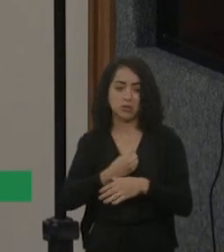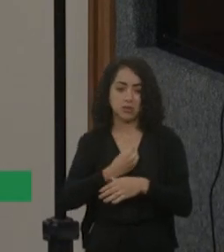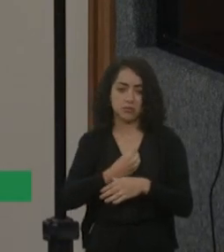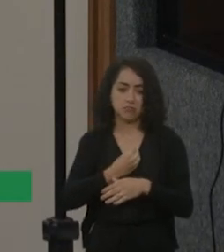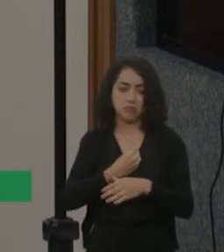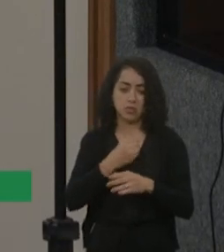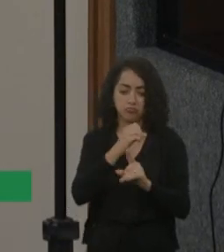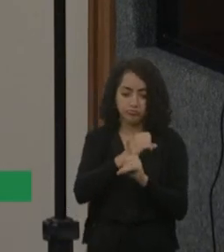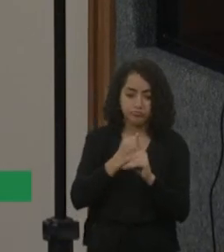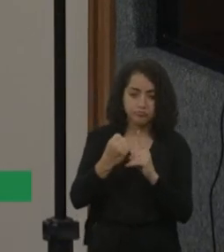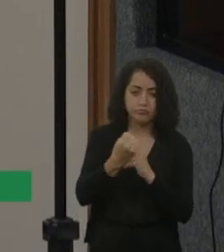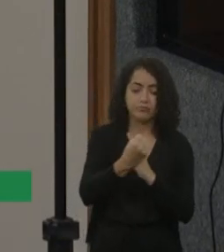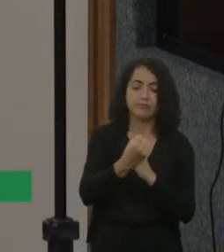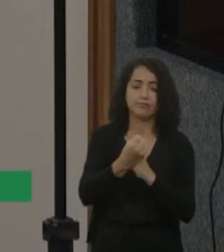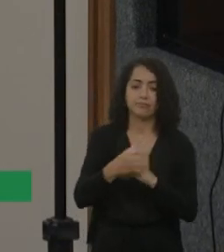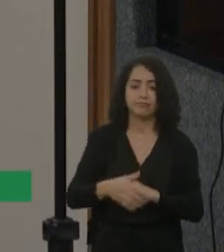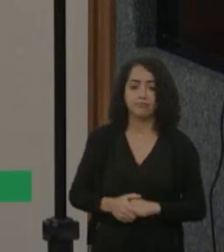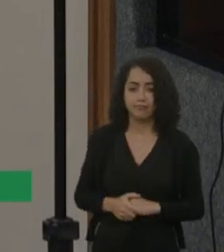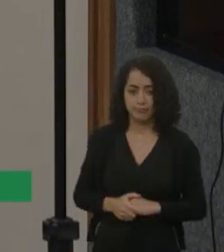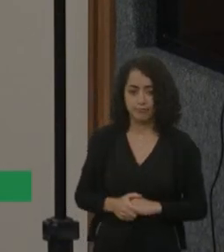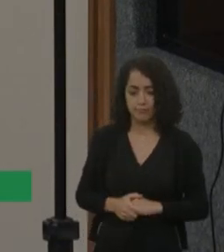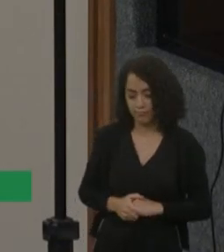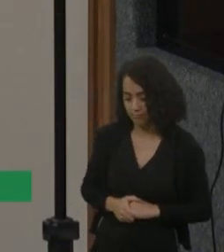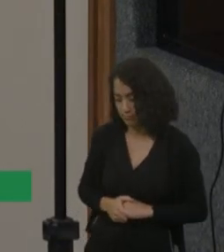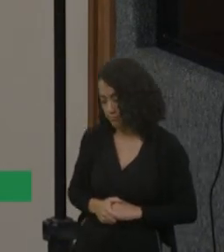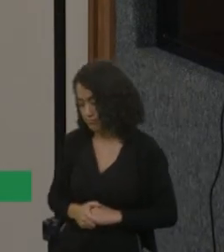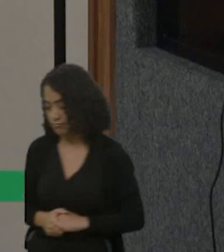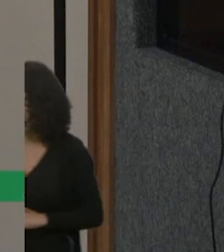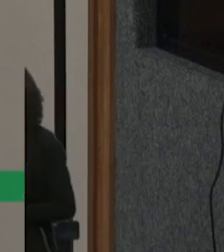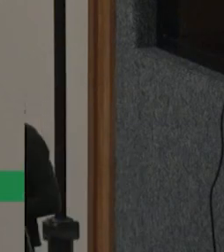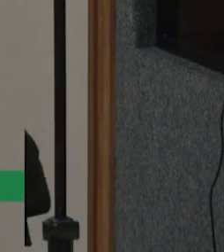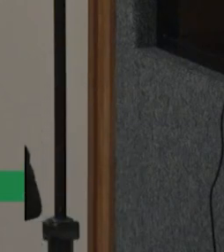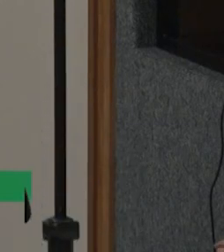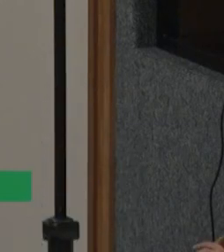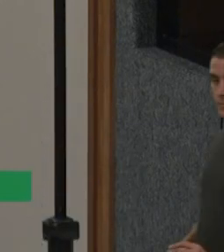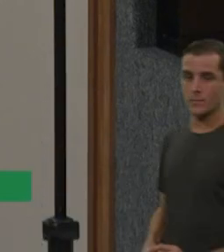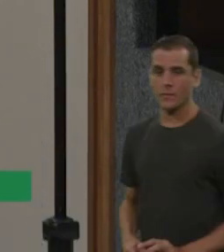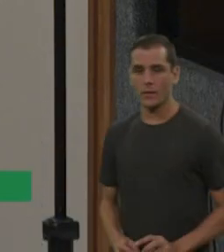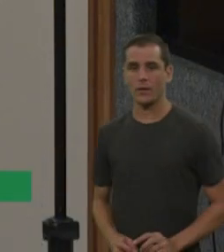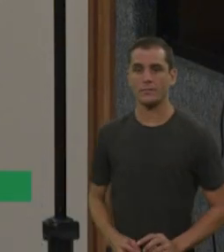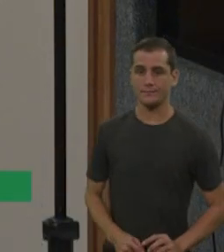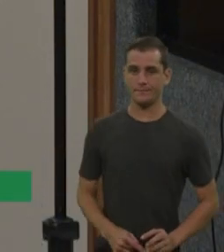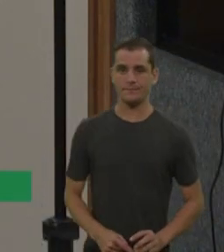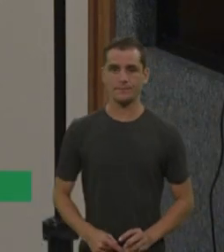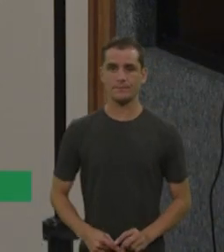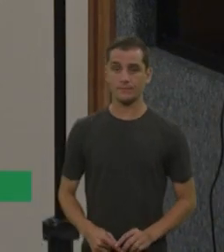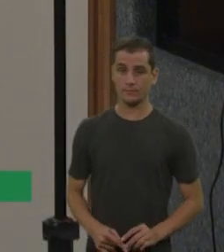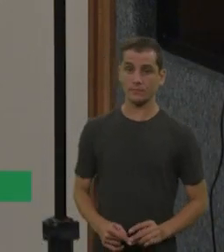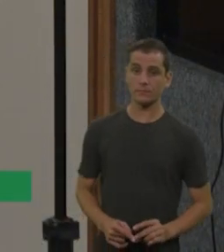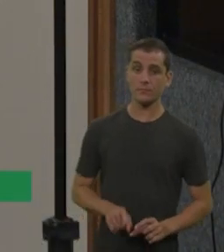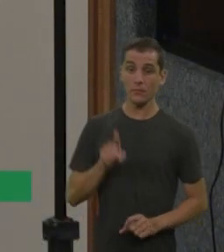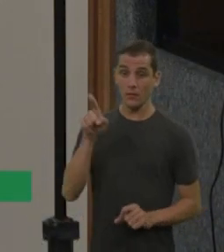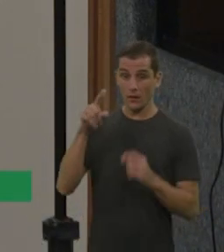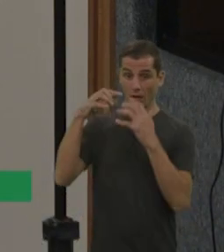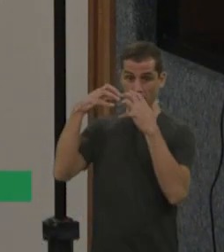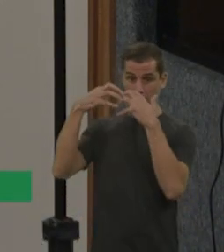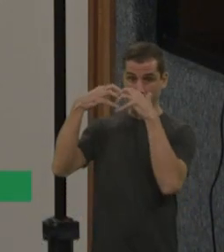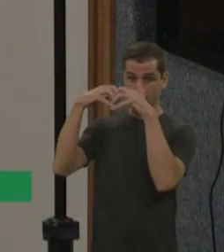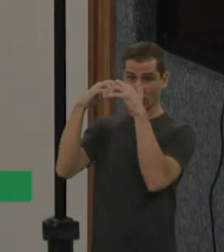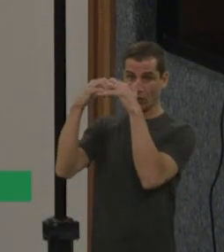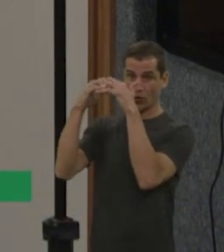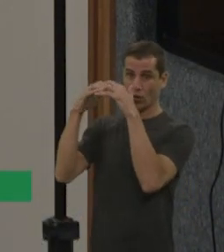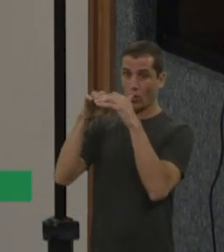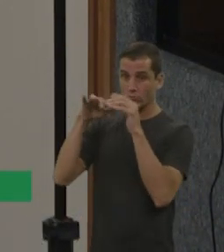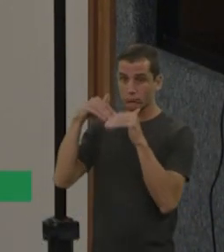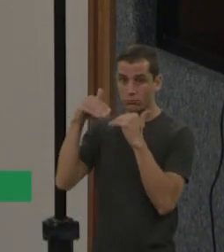baço imensos, né? Então, essa forma aqui, o envolvimento neurológico é mínimo, por conta do tipo de colesterol